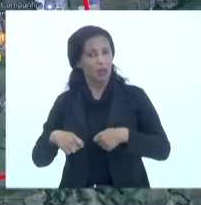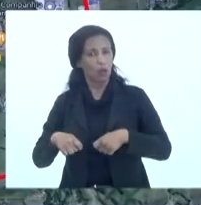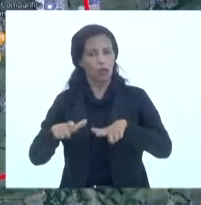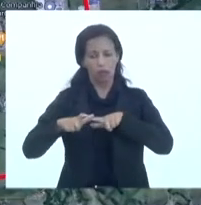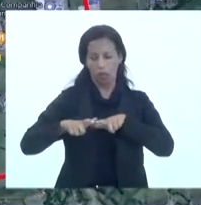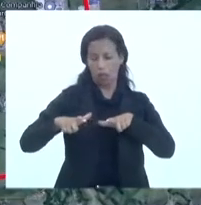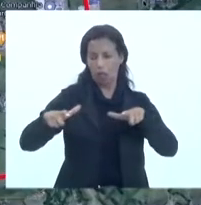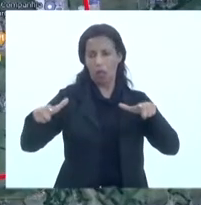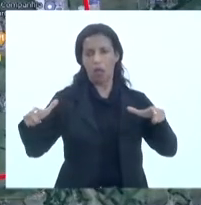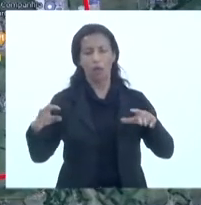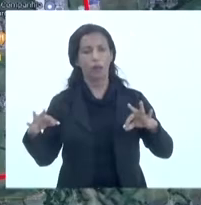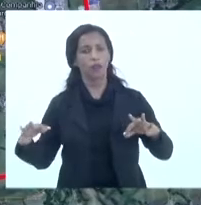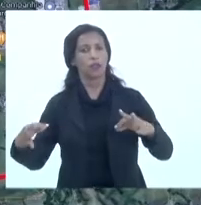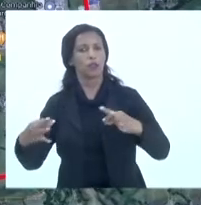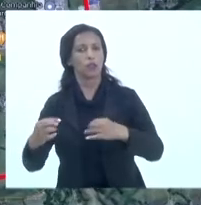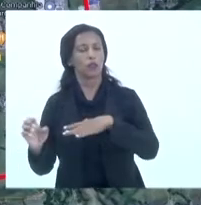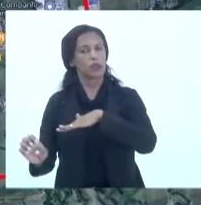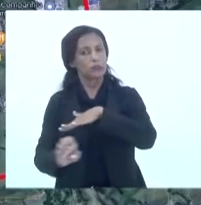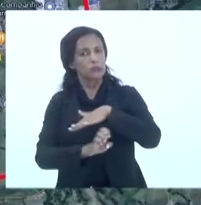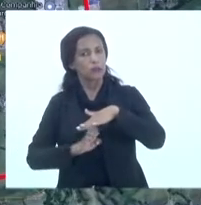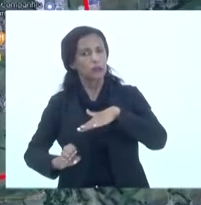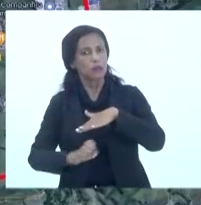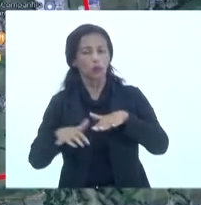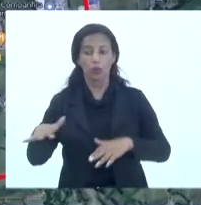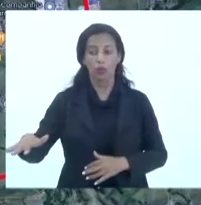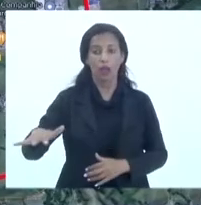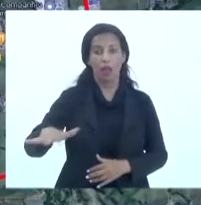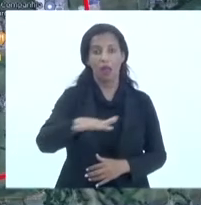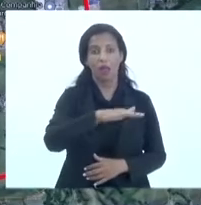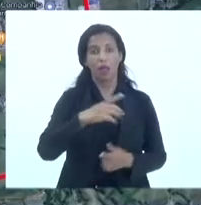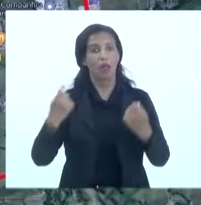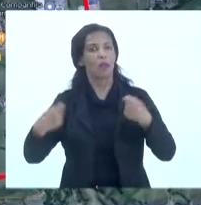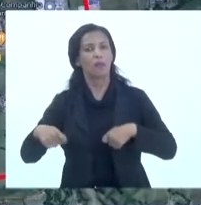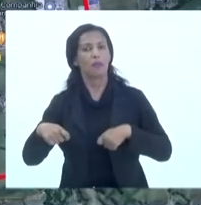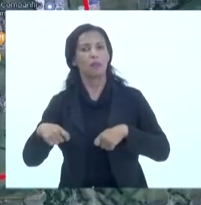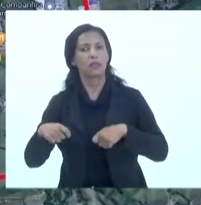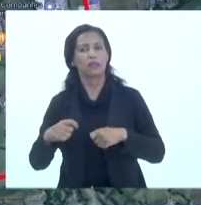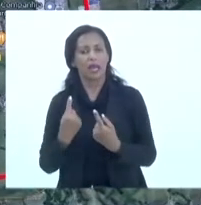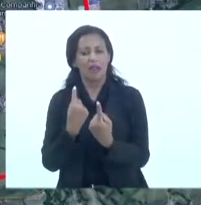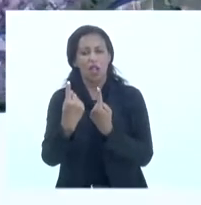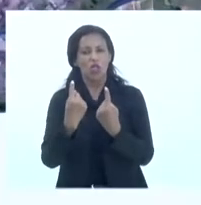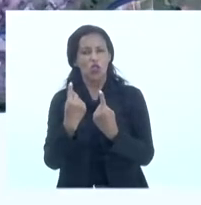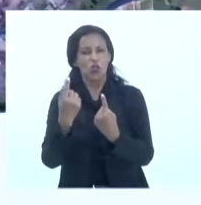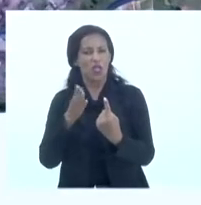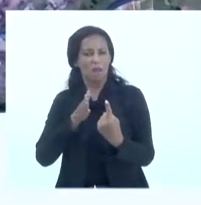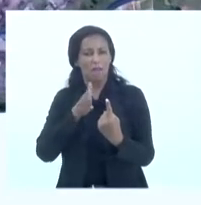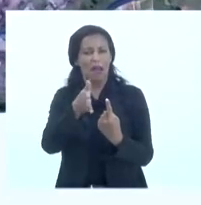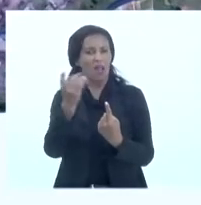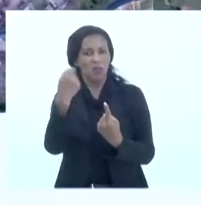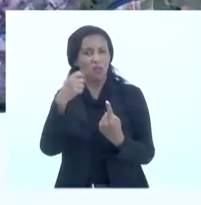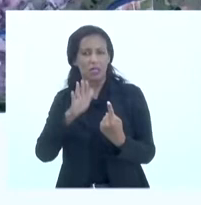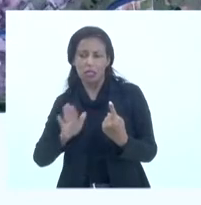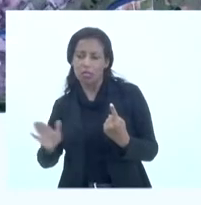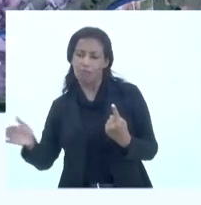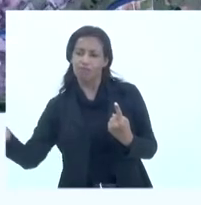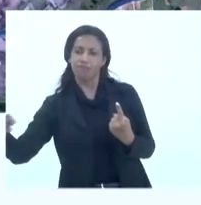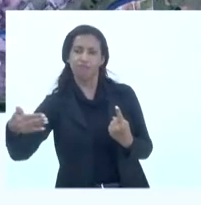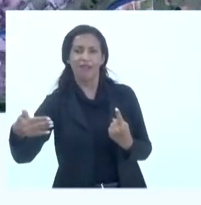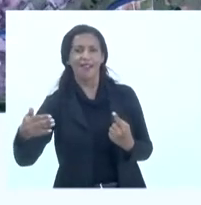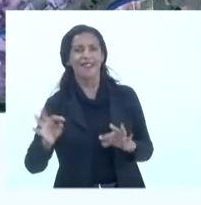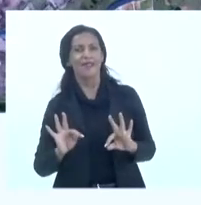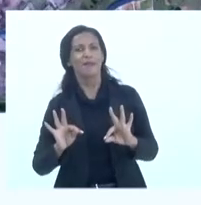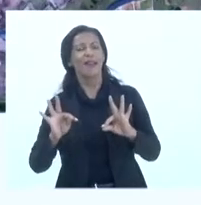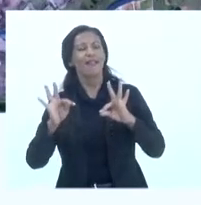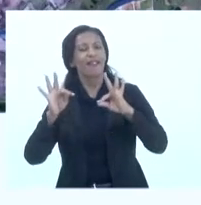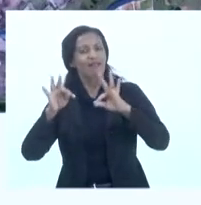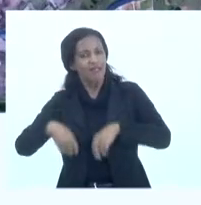ampla entre todas essas empresas e toda essa região, sem precisar passar pela Dutra. E na continuidade, para terminar, toda